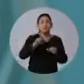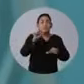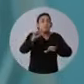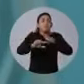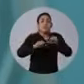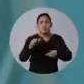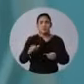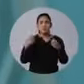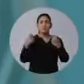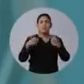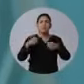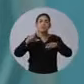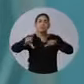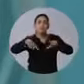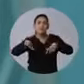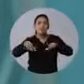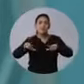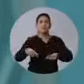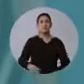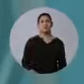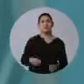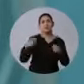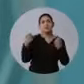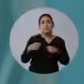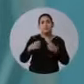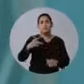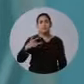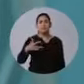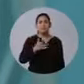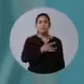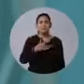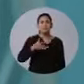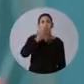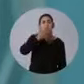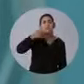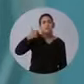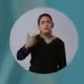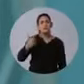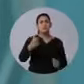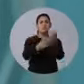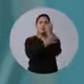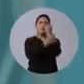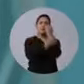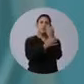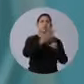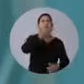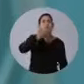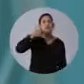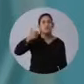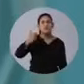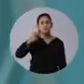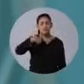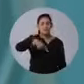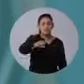que deseja oportunidades de emprego, que deseja uma saúde que funcione, uma segurança que permita a você sair de